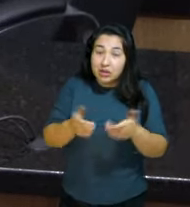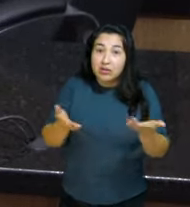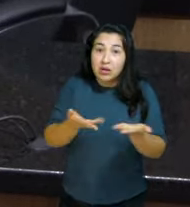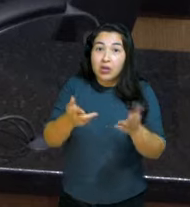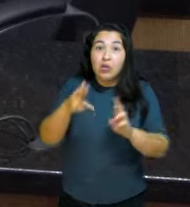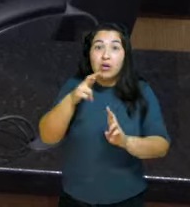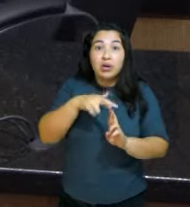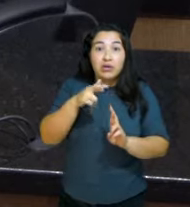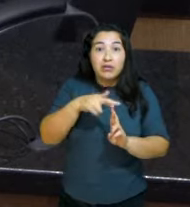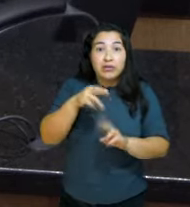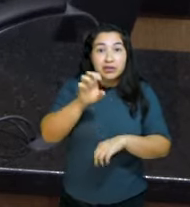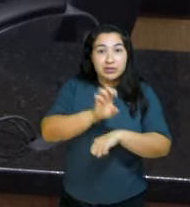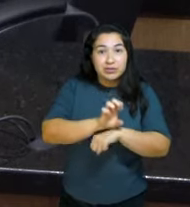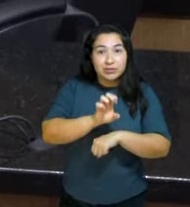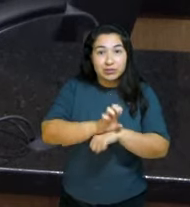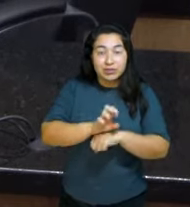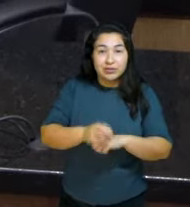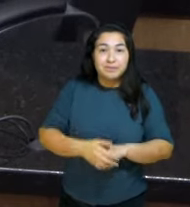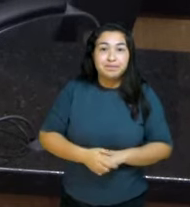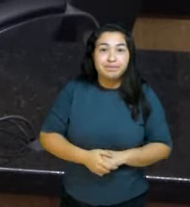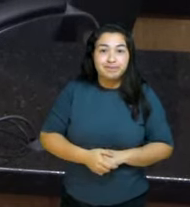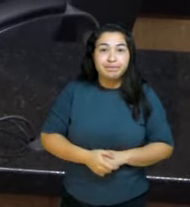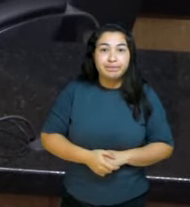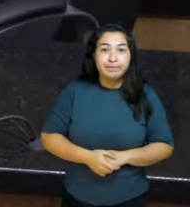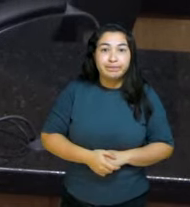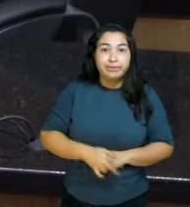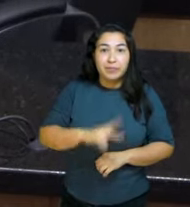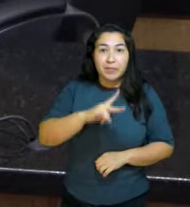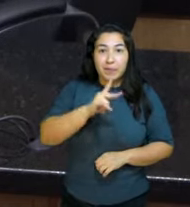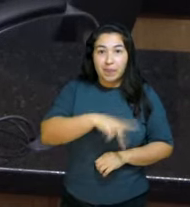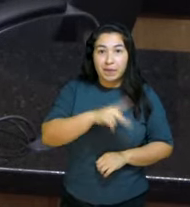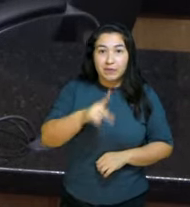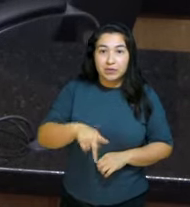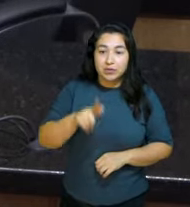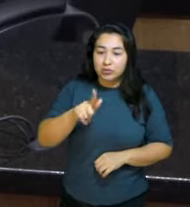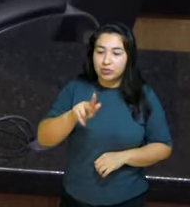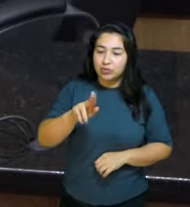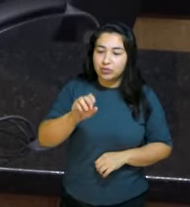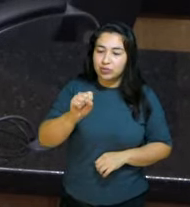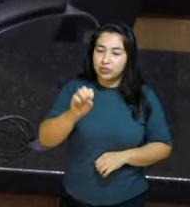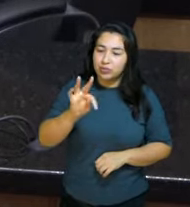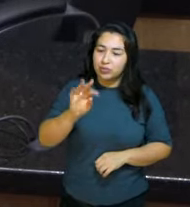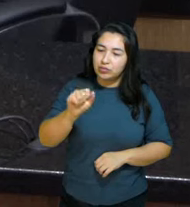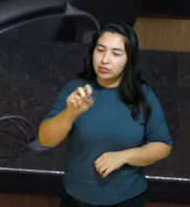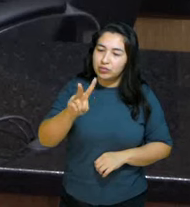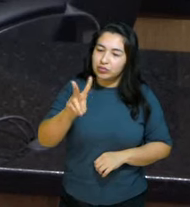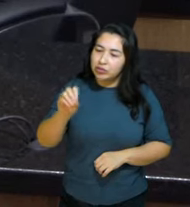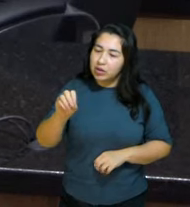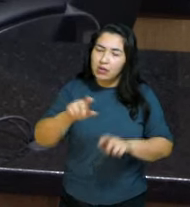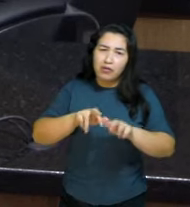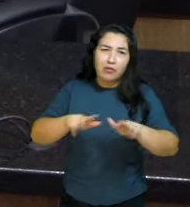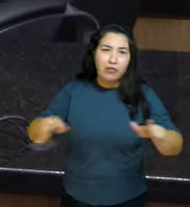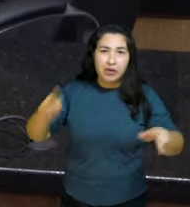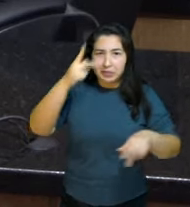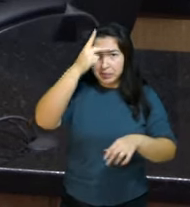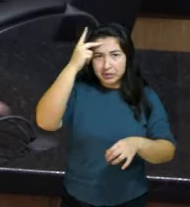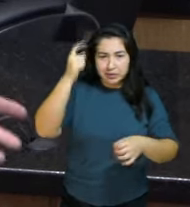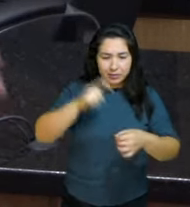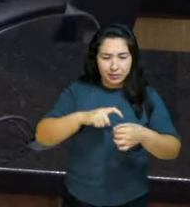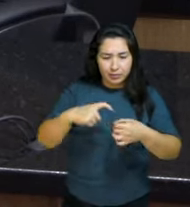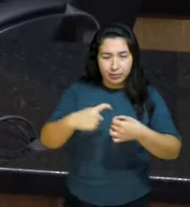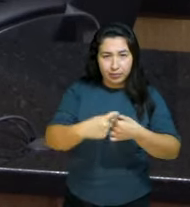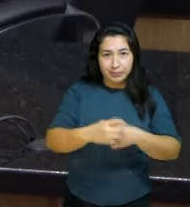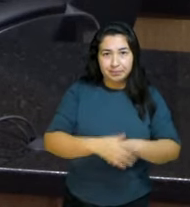né? Através do professor Gustavo, a nossa Ávia, da nossa presidente Lucida, todos os seus membros. Muitos pais, quando